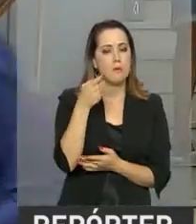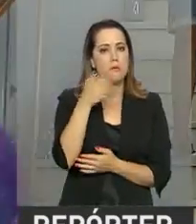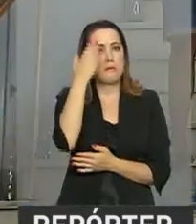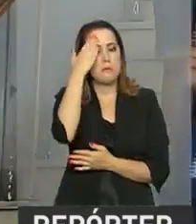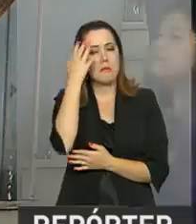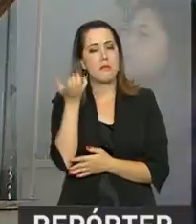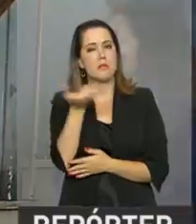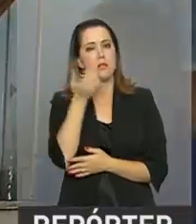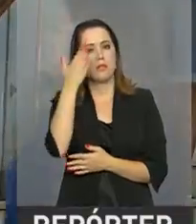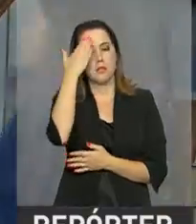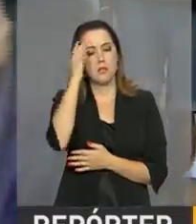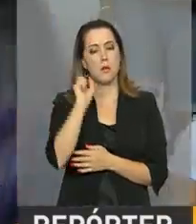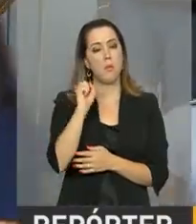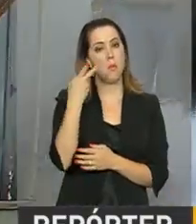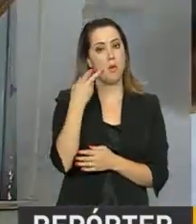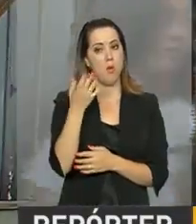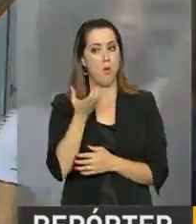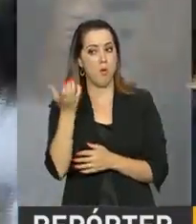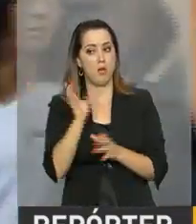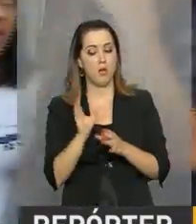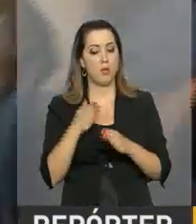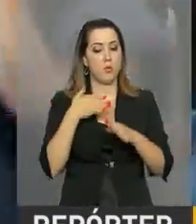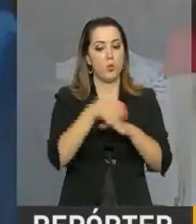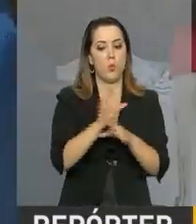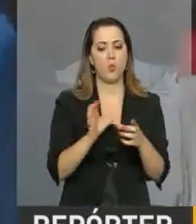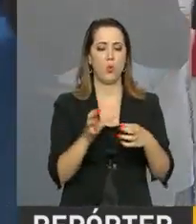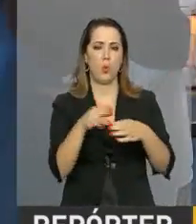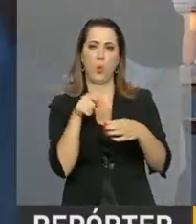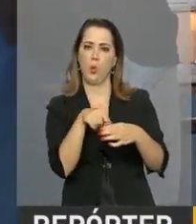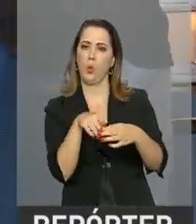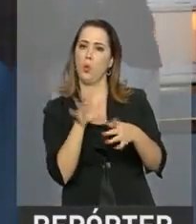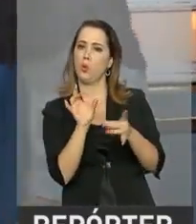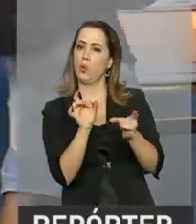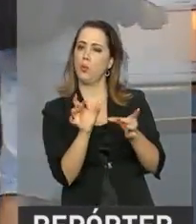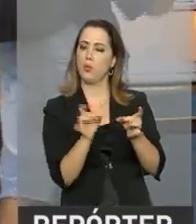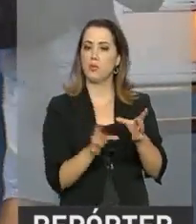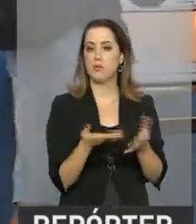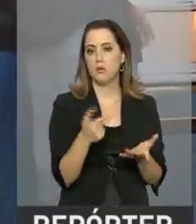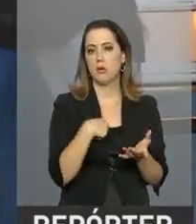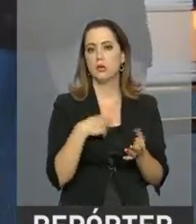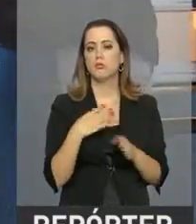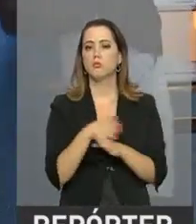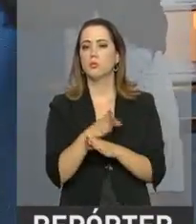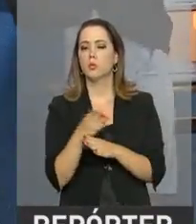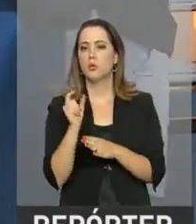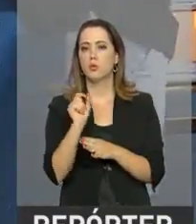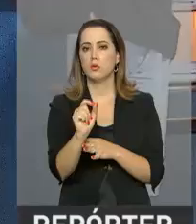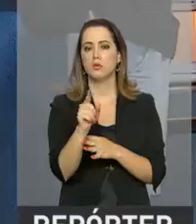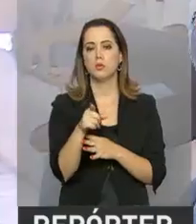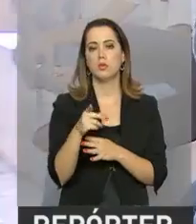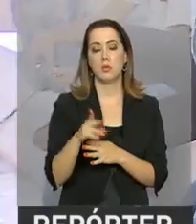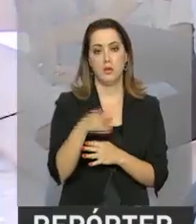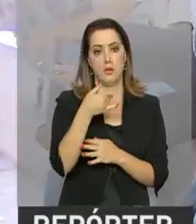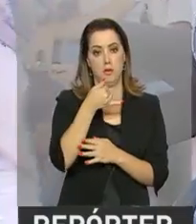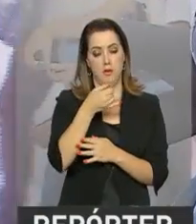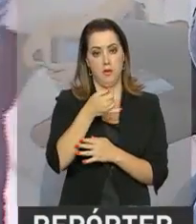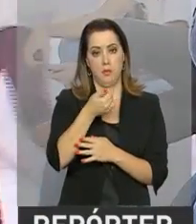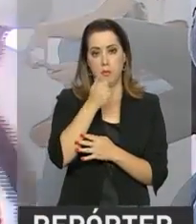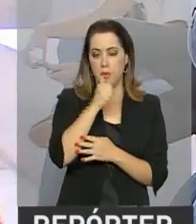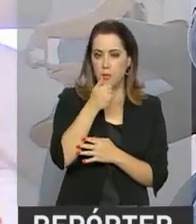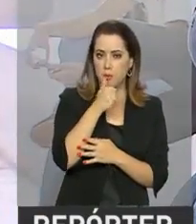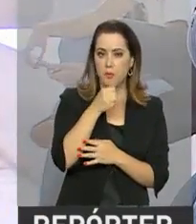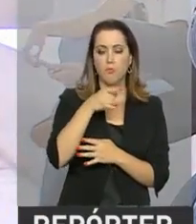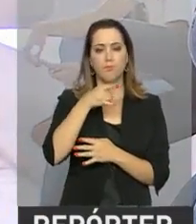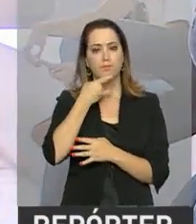pertencer a um grupo são alguns dos motivos que levam os adolescentes ao consumo precoce e excessivo de bebidas